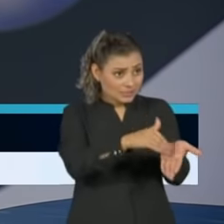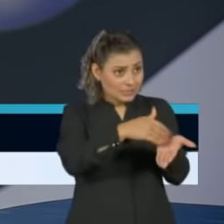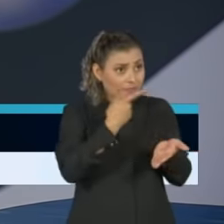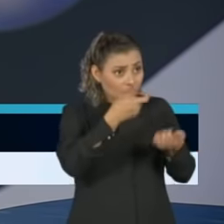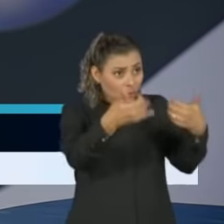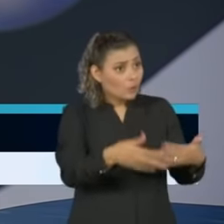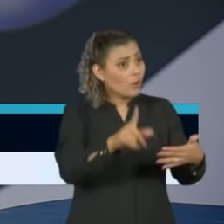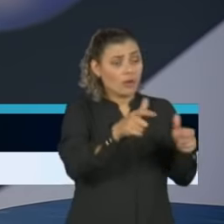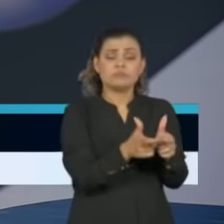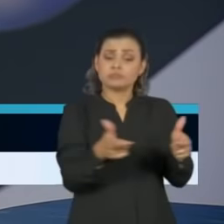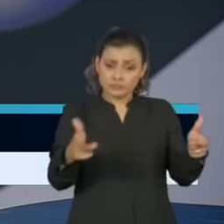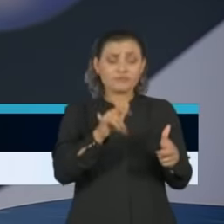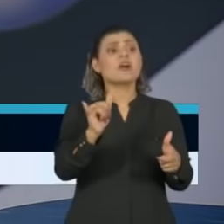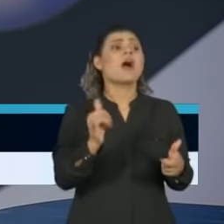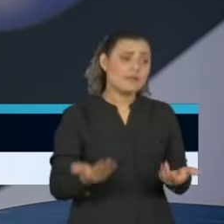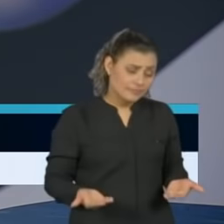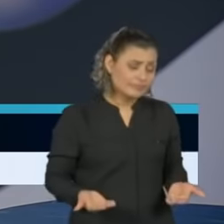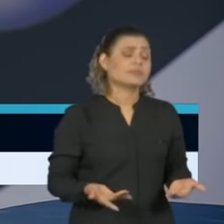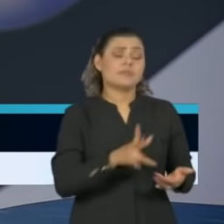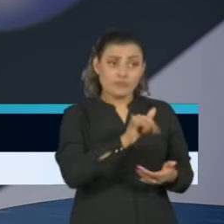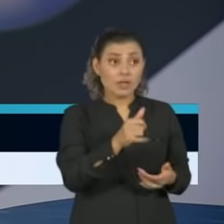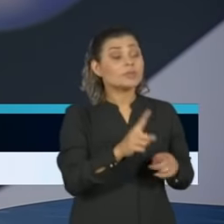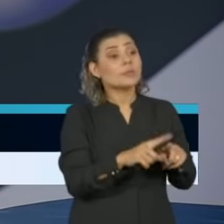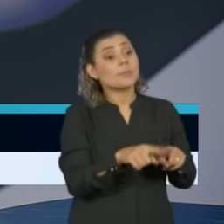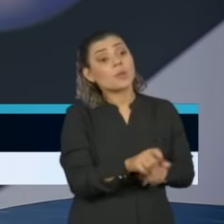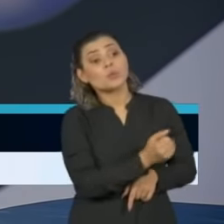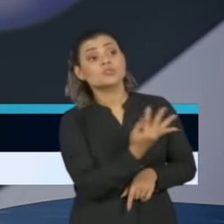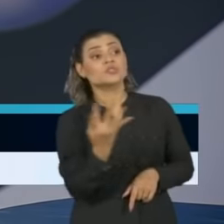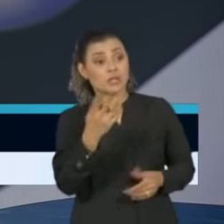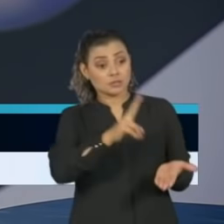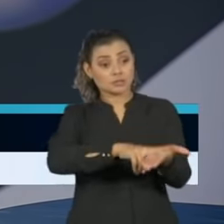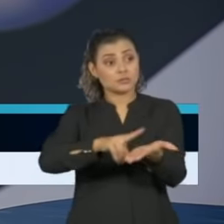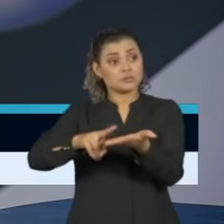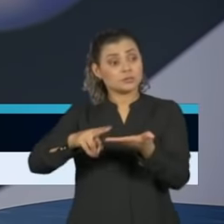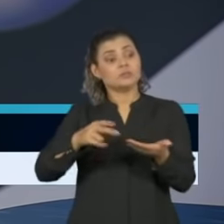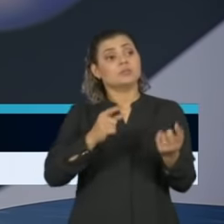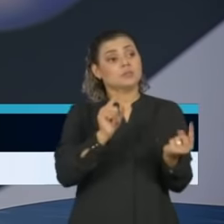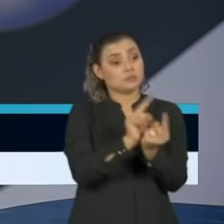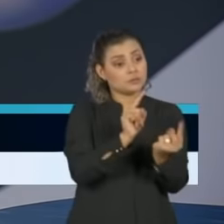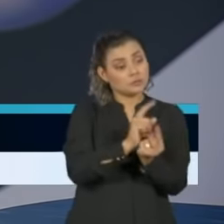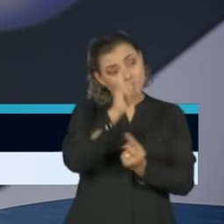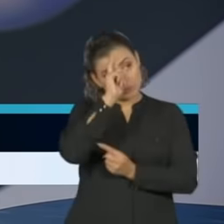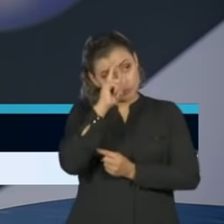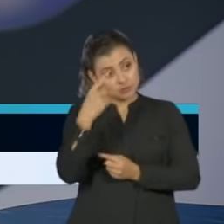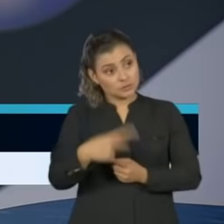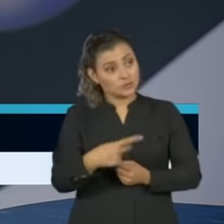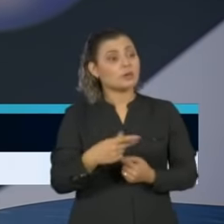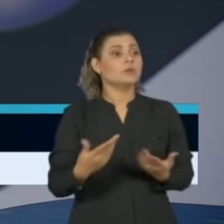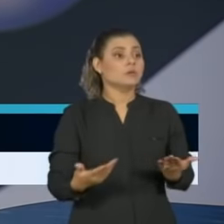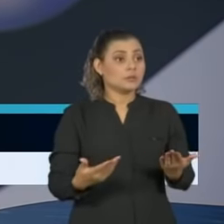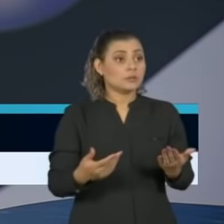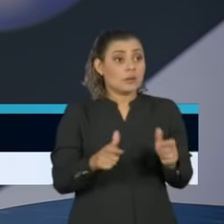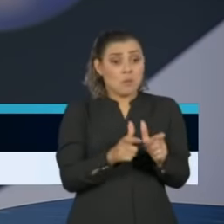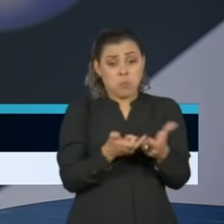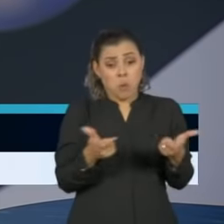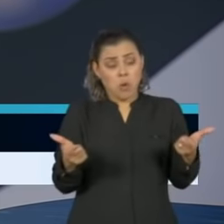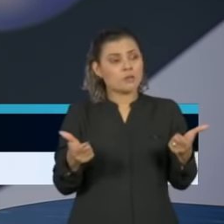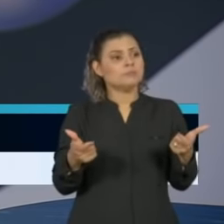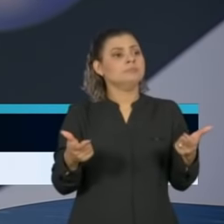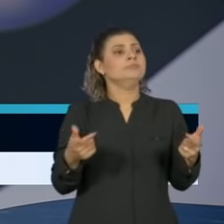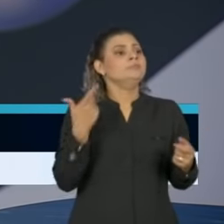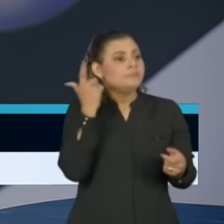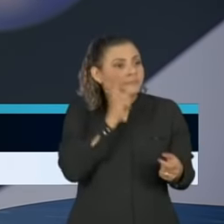isso é importantíssimo. E dado o número de leitos que a gente tem e a estrutura hospitalar, quanto mais chata essa curva, menos